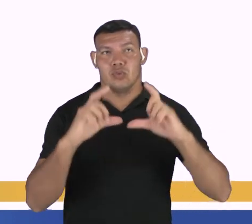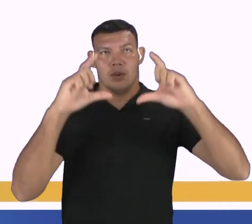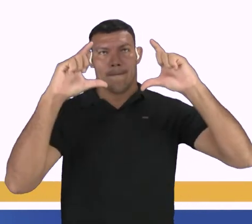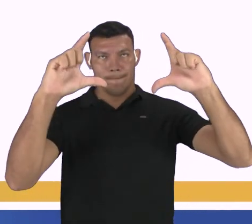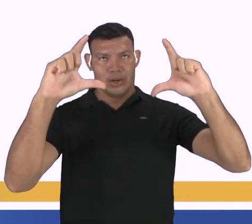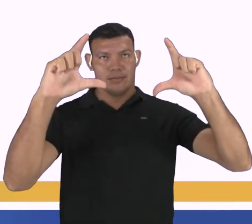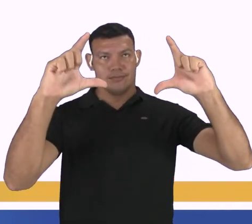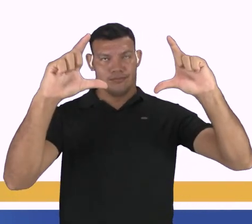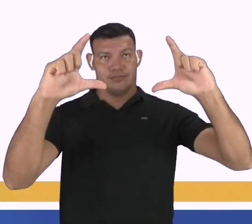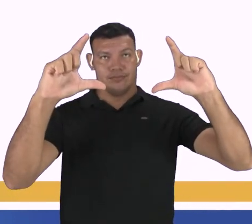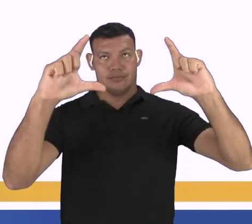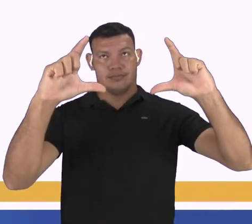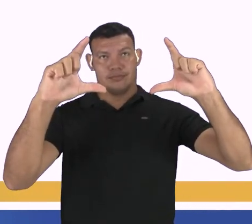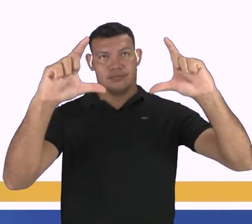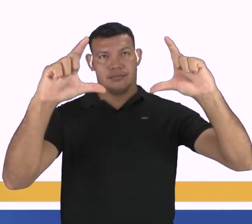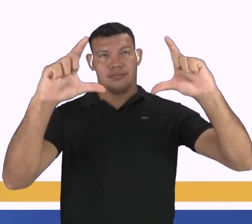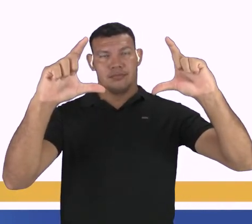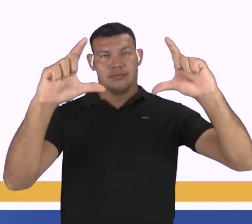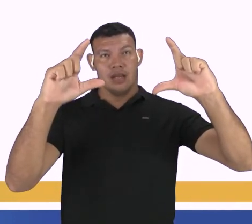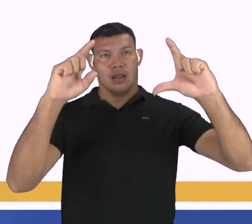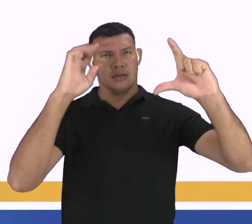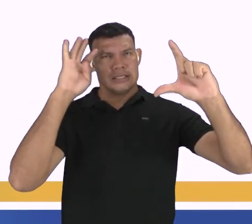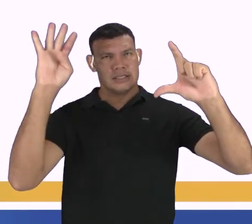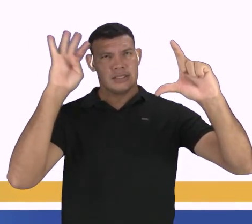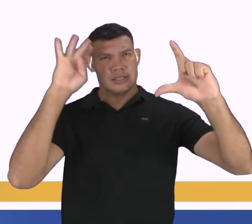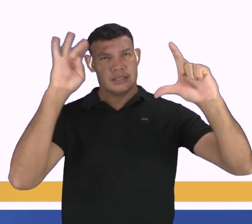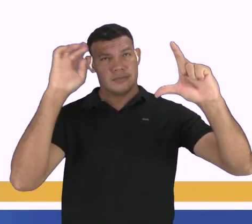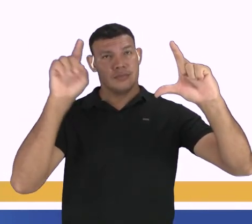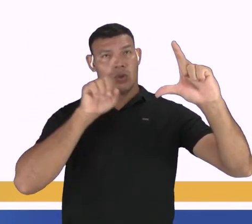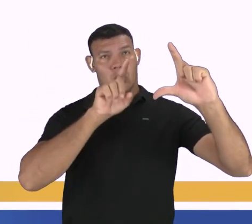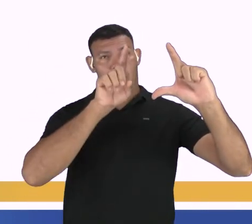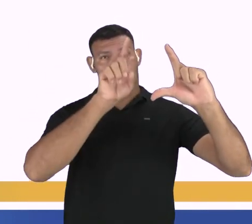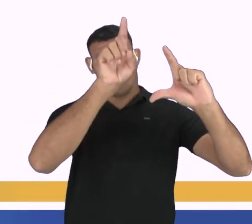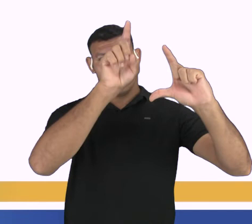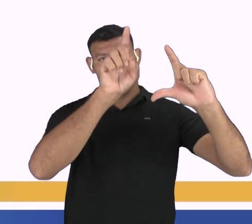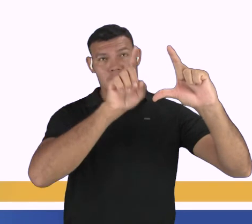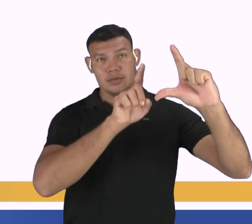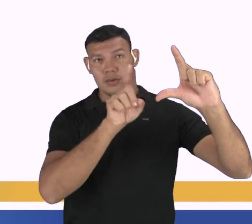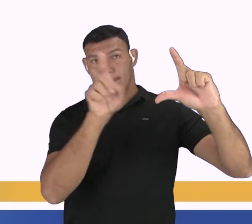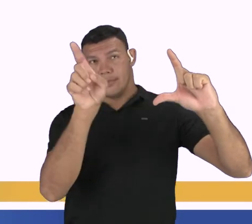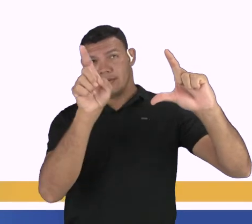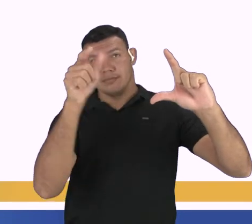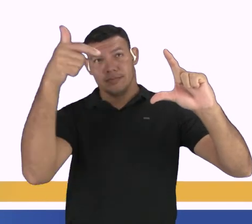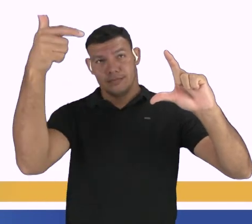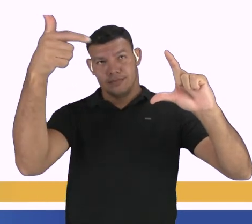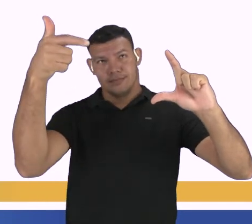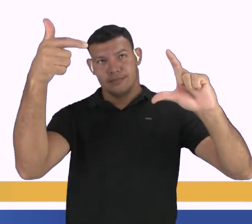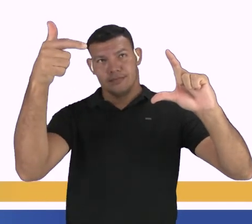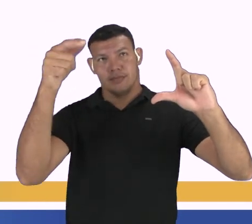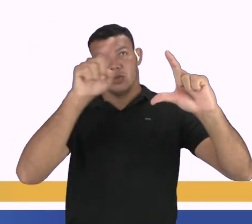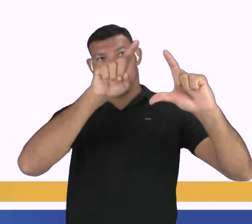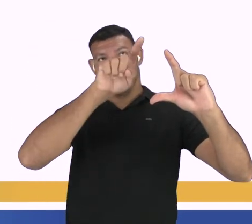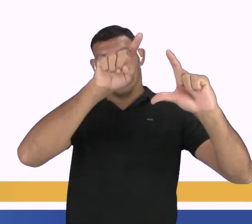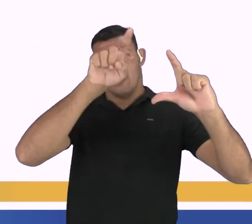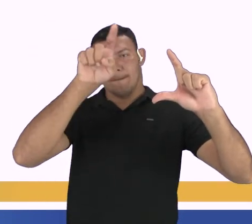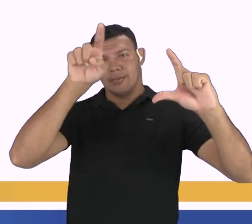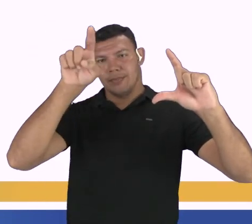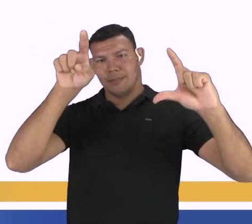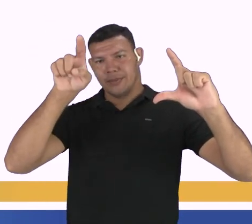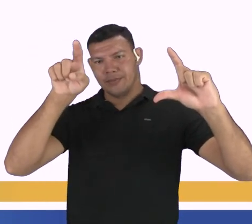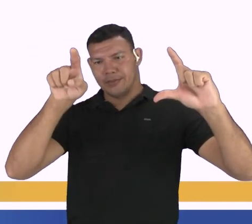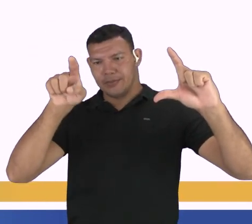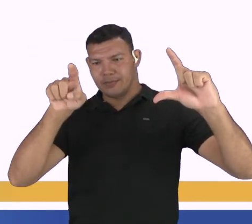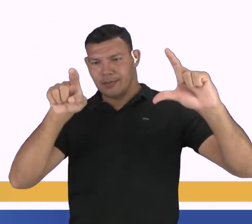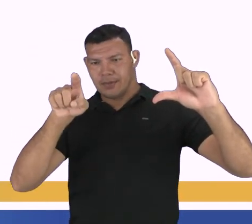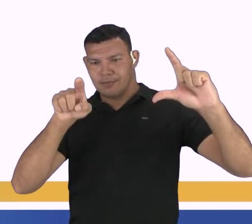relógio. Bom, imagine, né, que o ponteiro das horas vai ficar parado e o dos minutos vai se deslocar